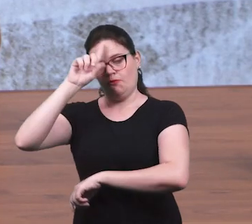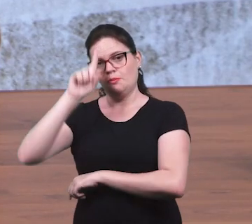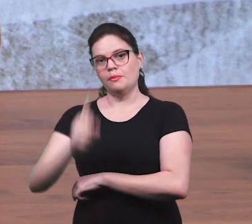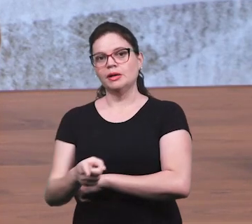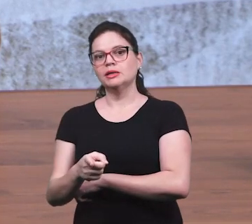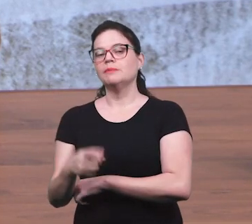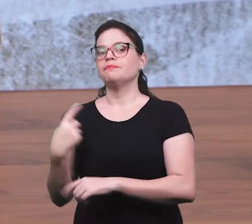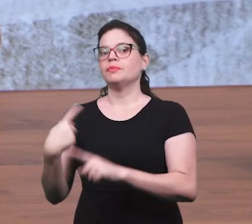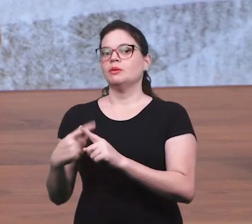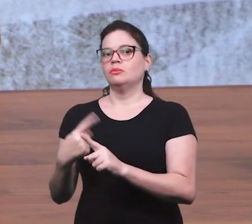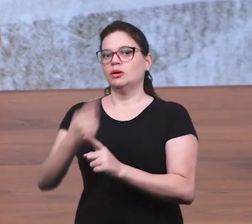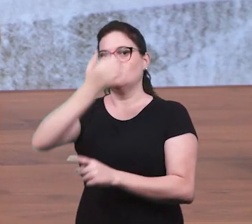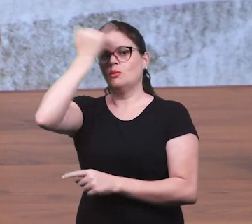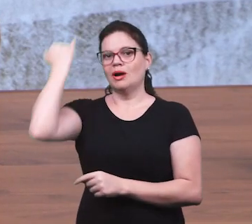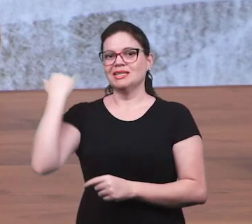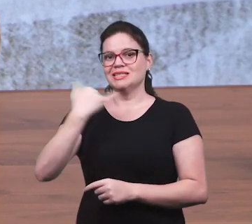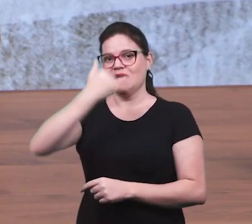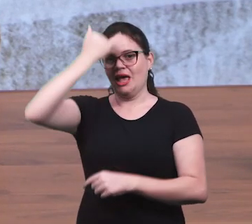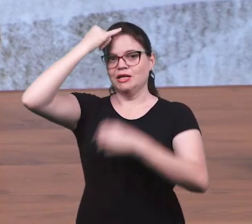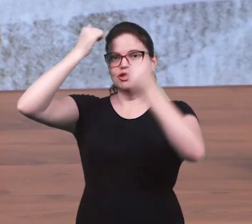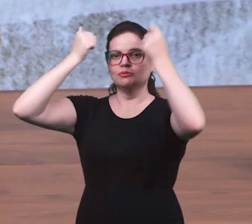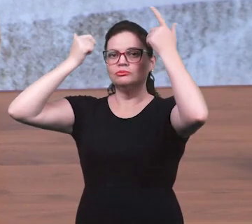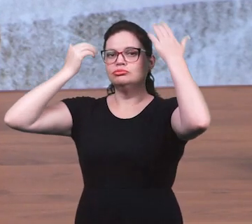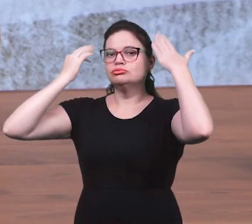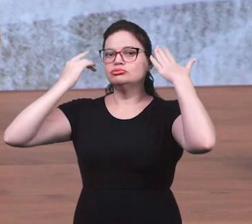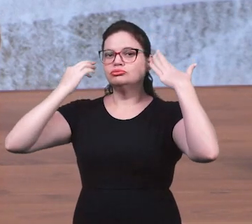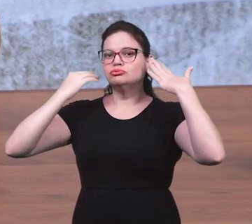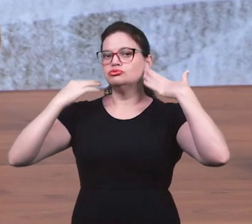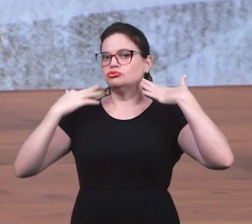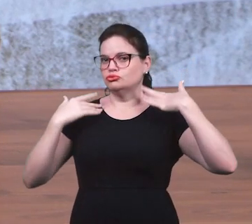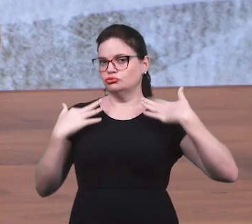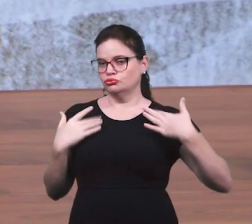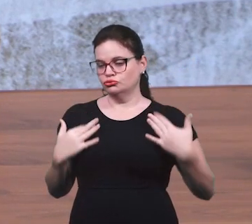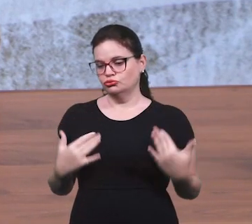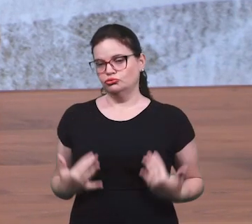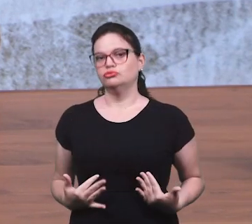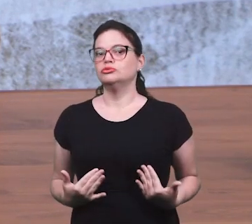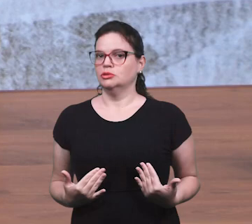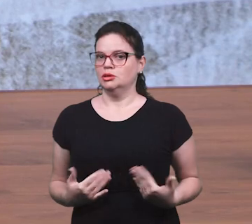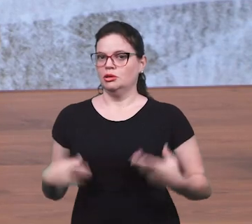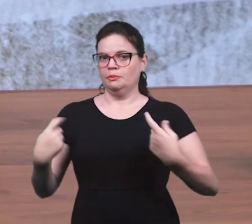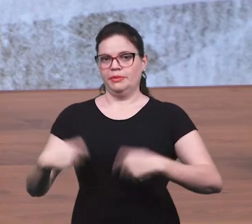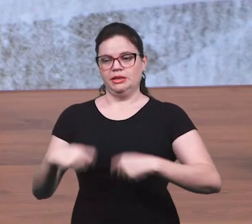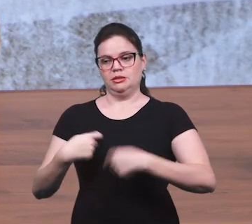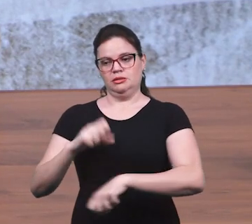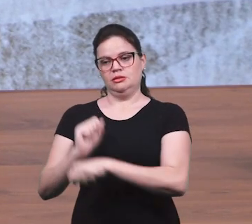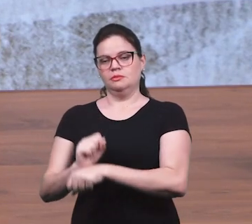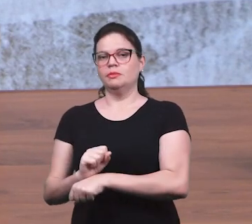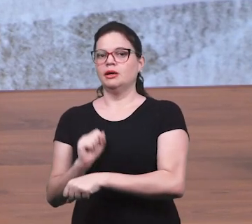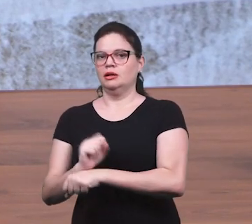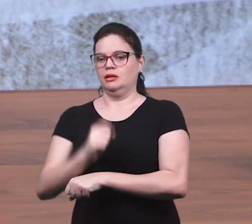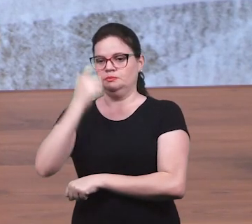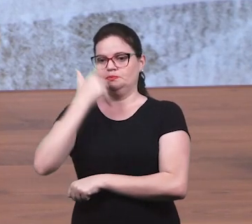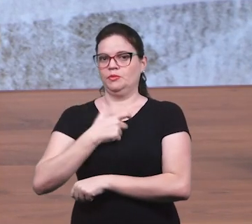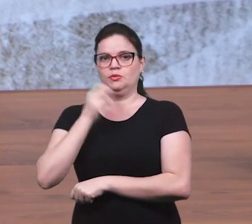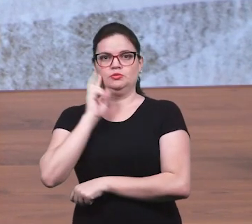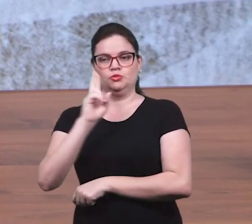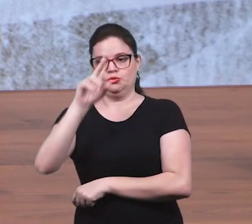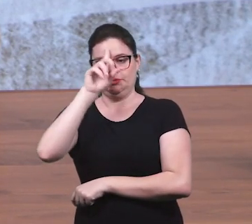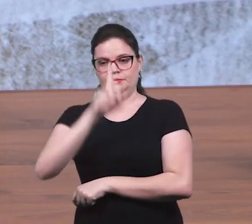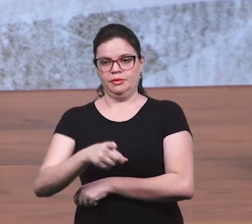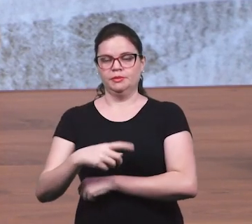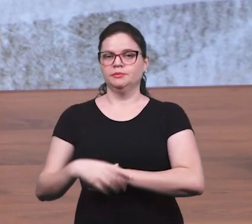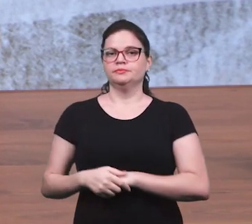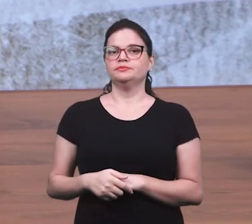pois a coroa do azeite da unção do seu Deus está sobre ele. Eu sou o Senhor.